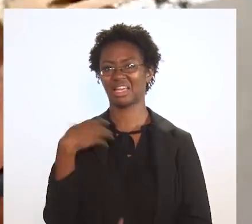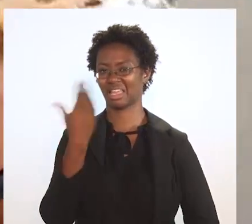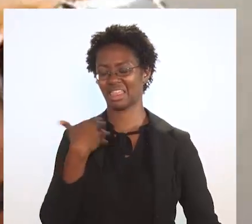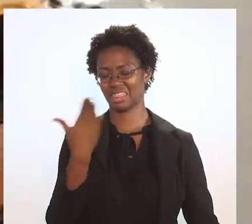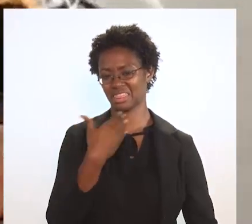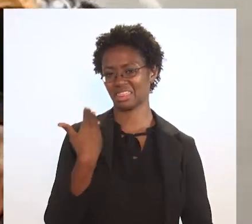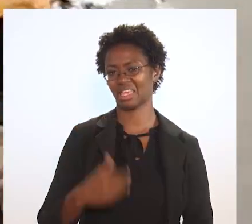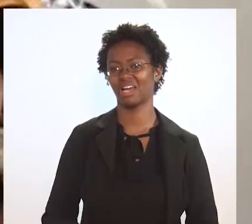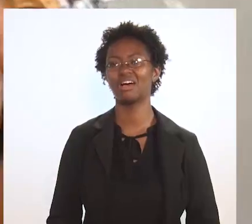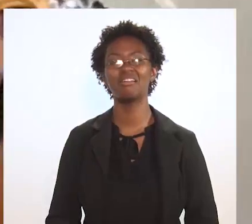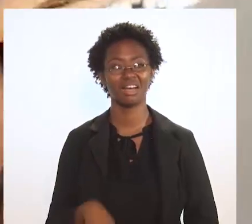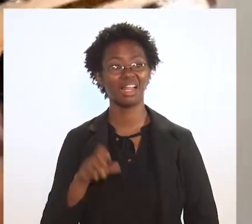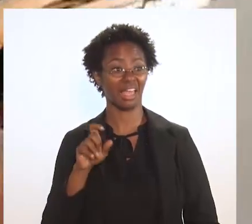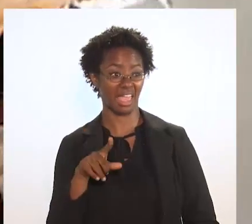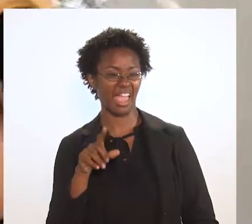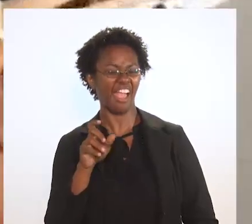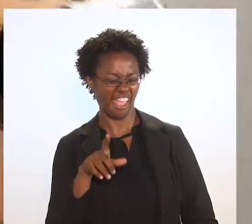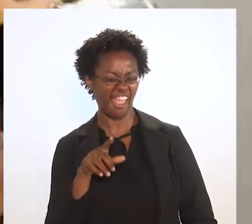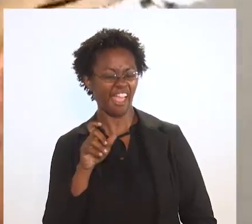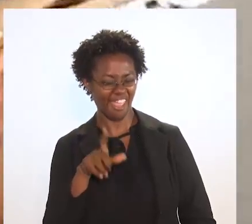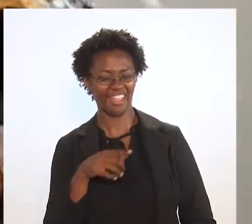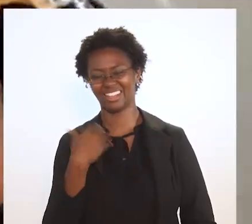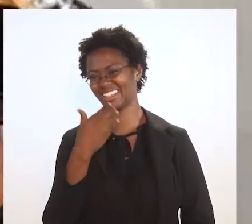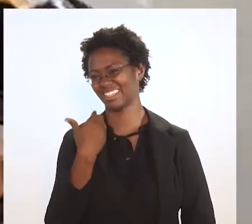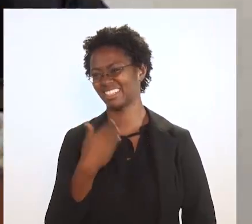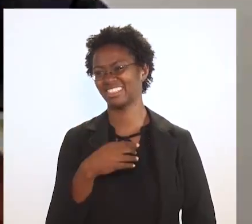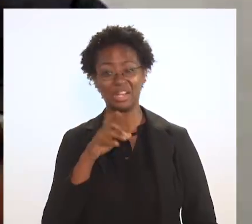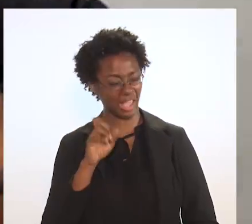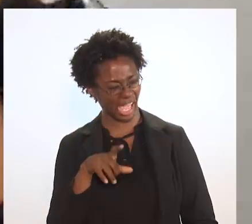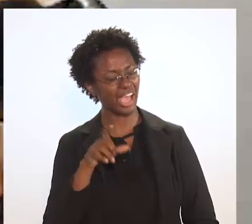a Negona já viu aquele negócio dela.